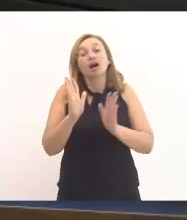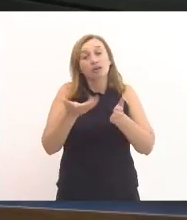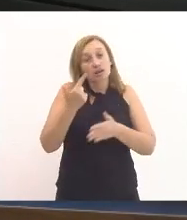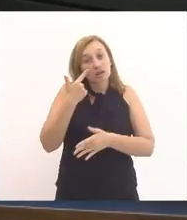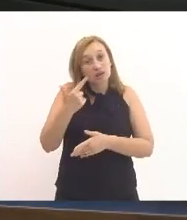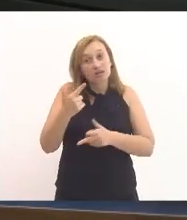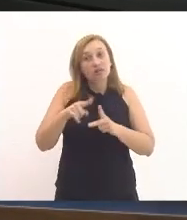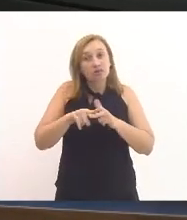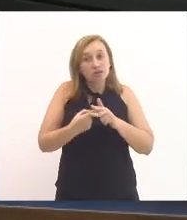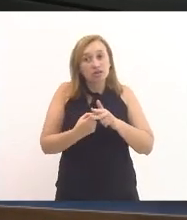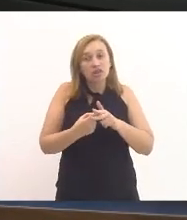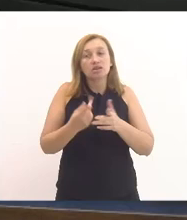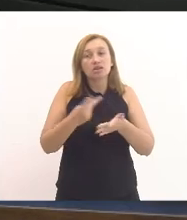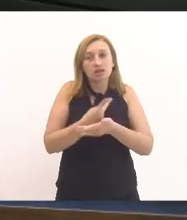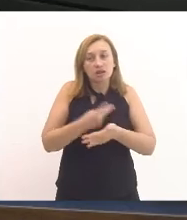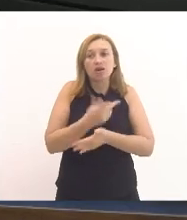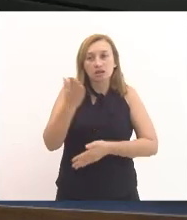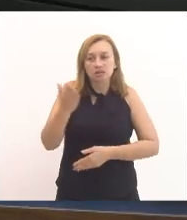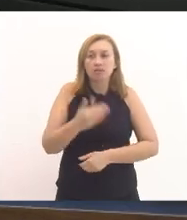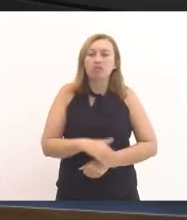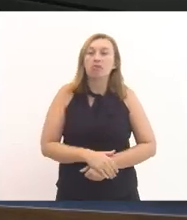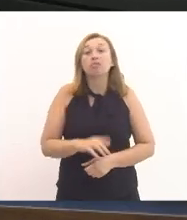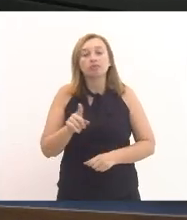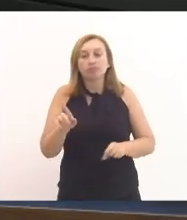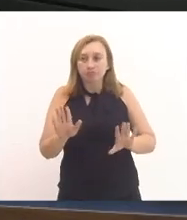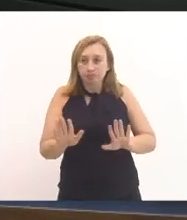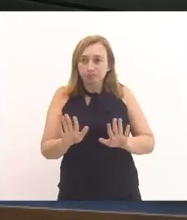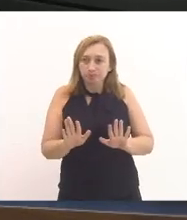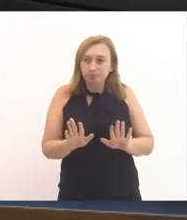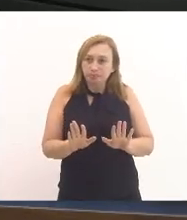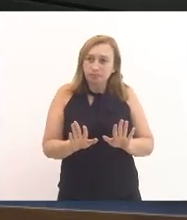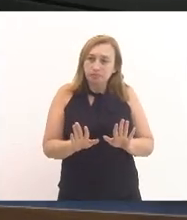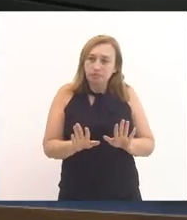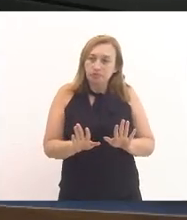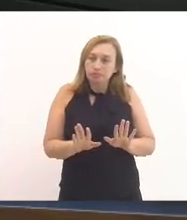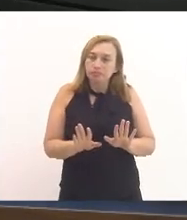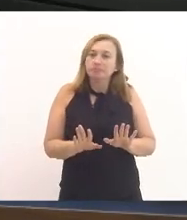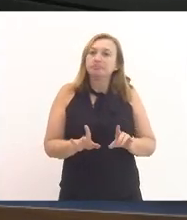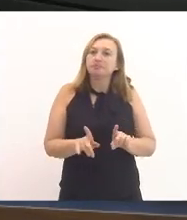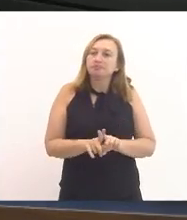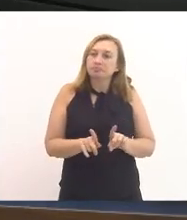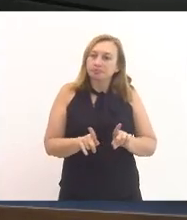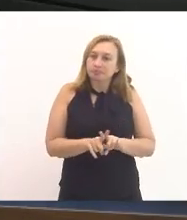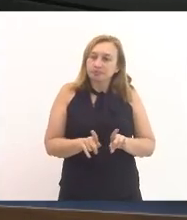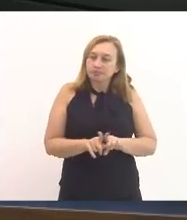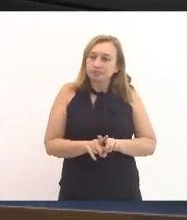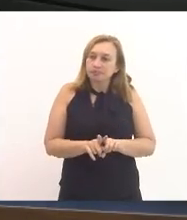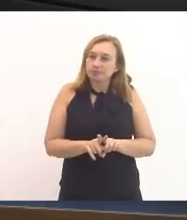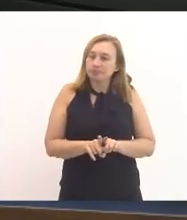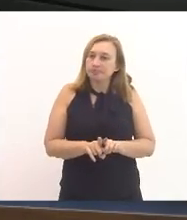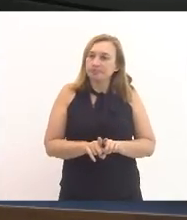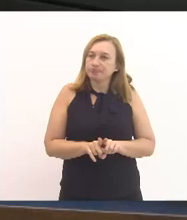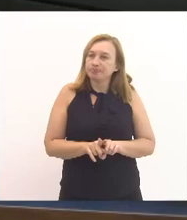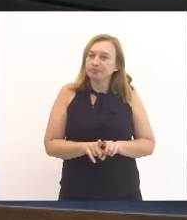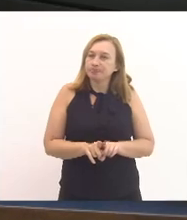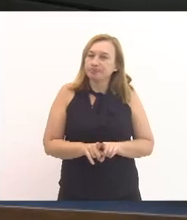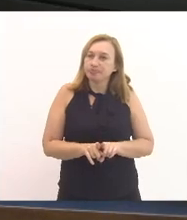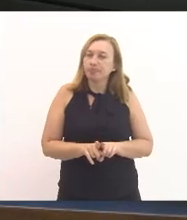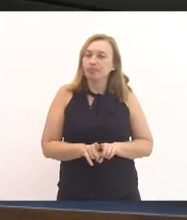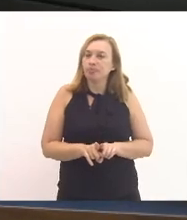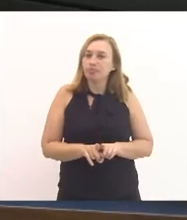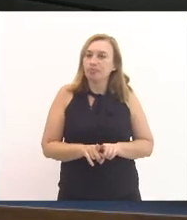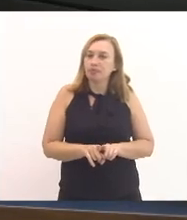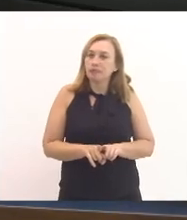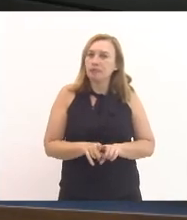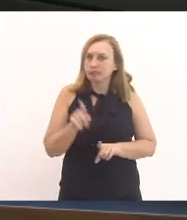vai ter que reparar isso aí Vão bora vão reparar isso aí só que inclusive e inclusive é